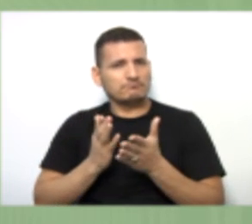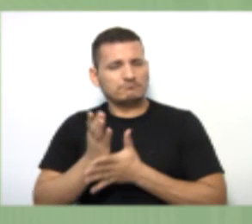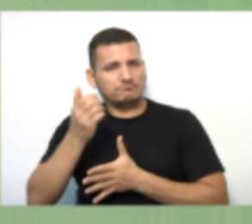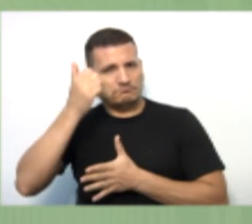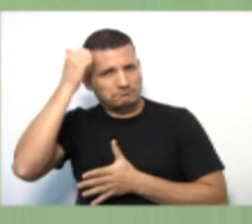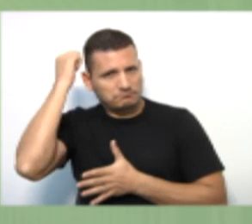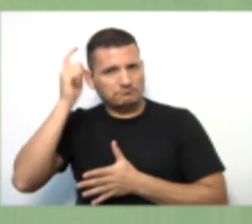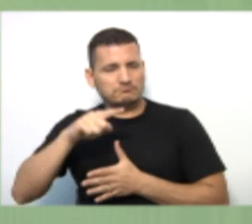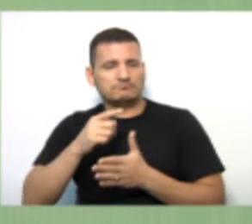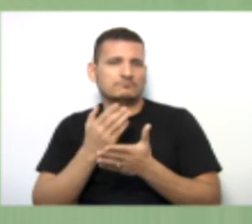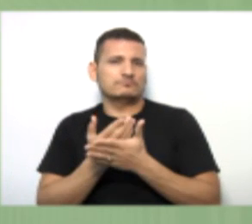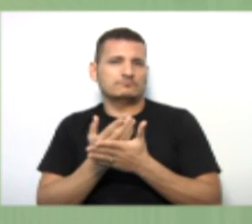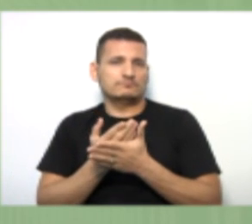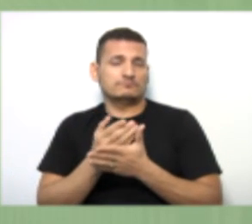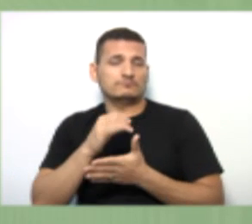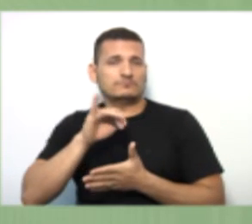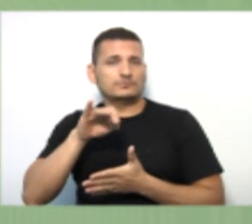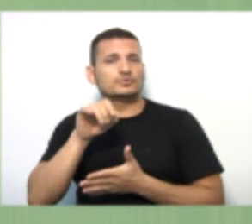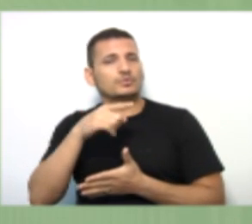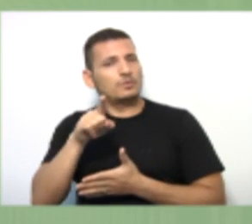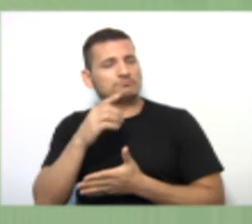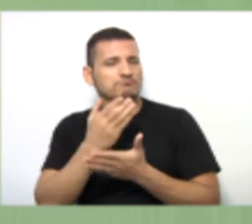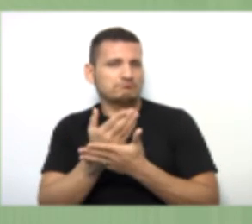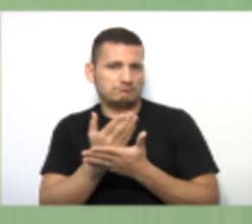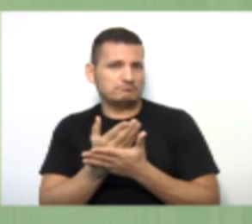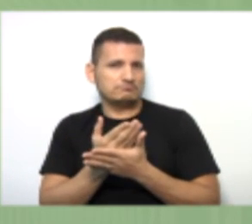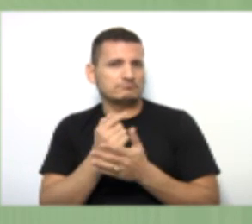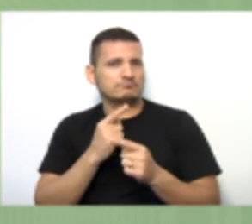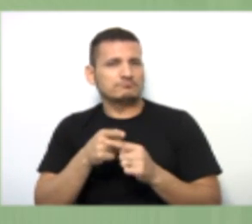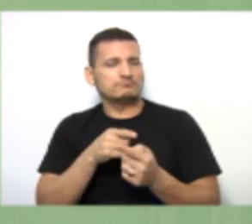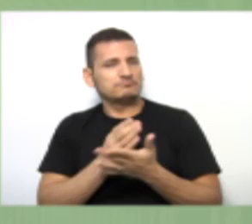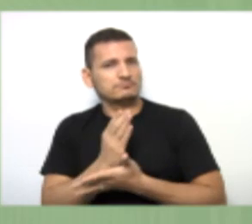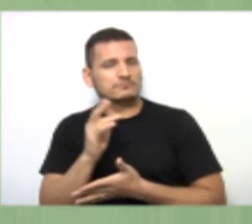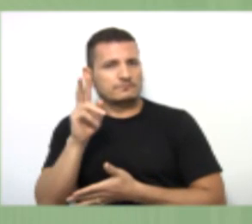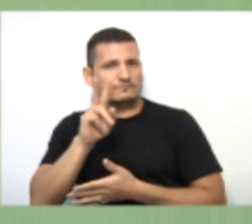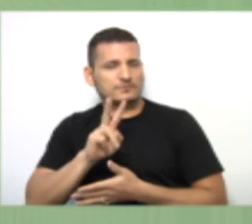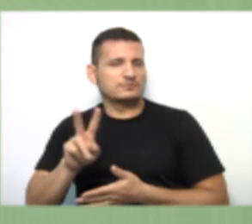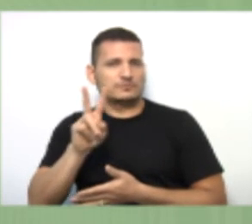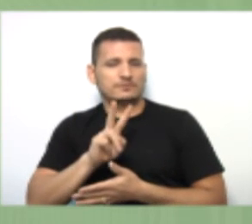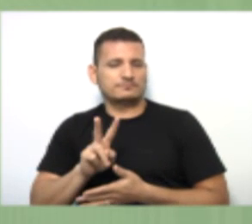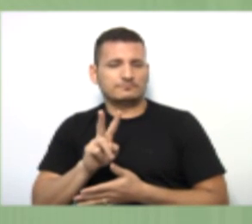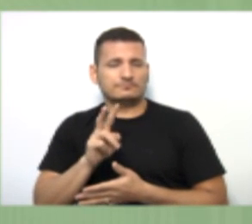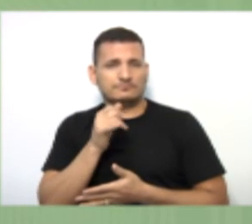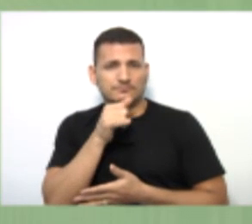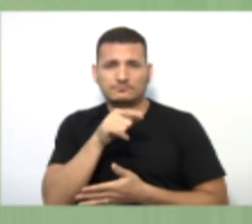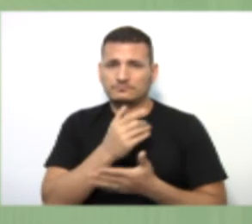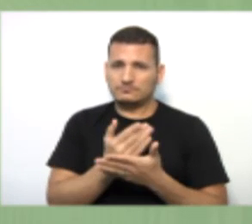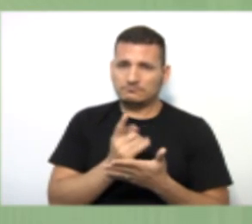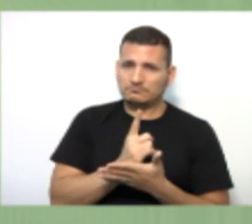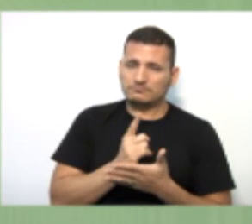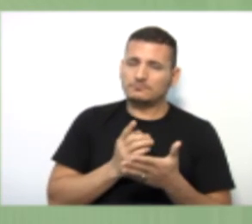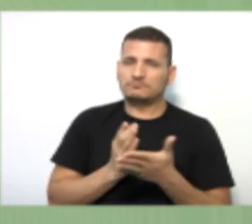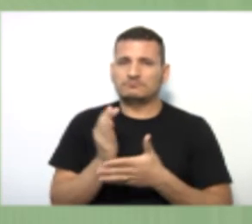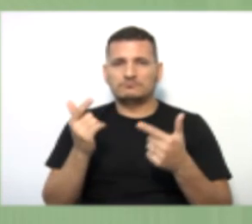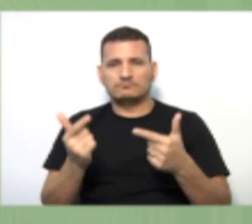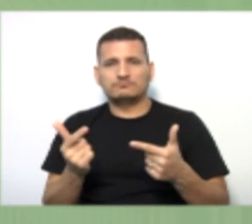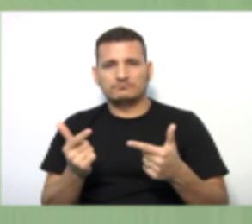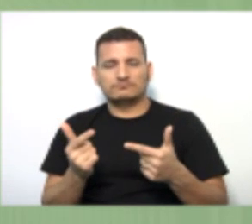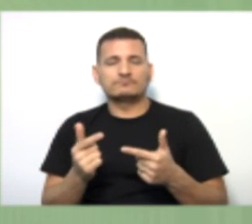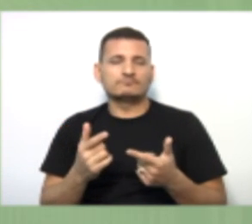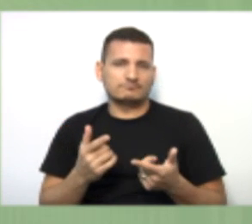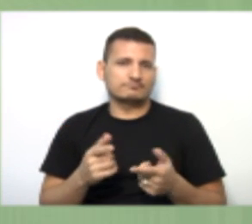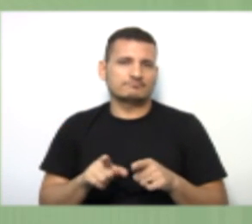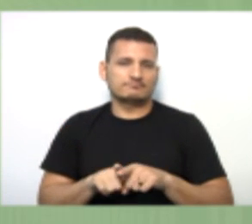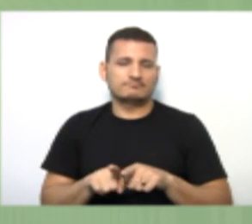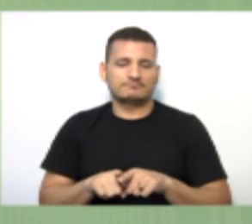estudiosos. Logo, João é estudioso, porque ele passou no vestibular. Se isso não aconteceu porque ele não estudou, ele passou com sorte, né? Acontece